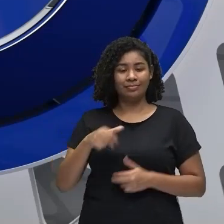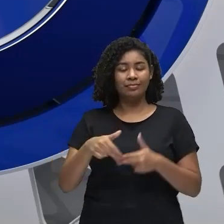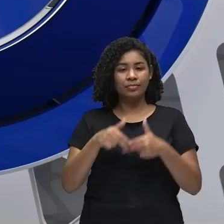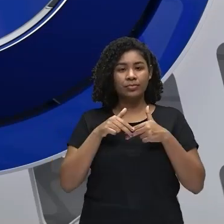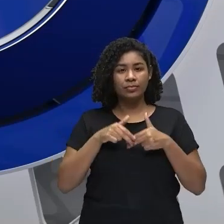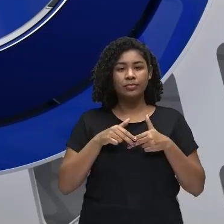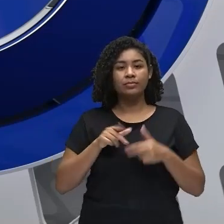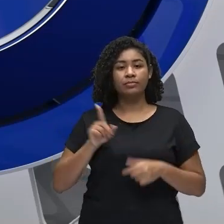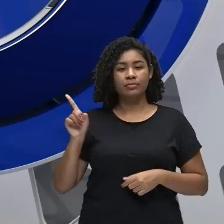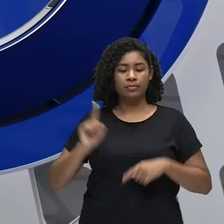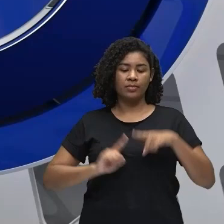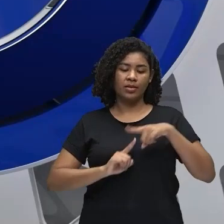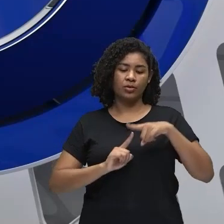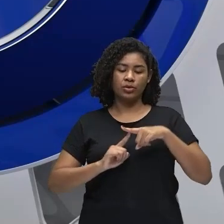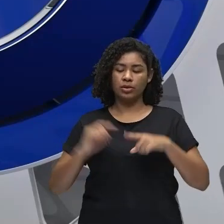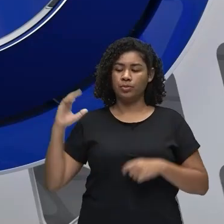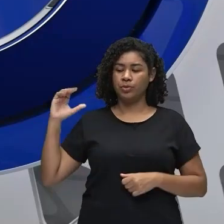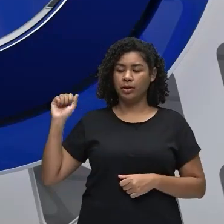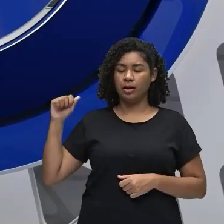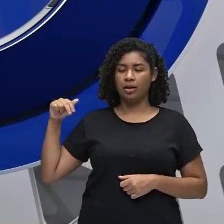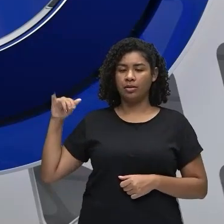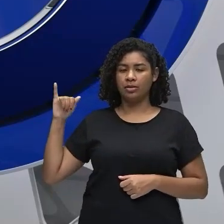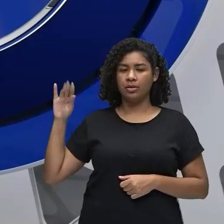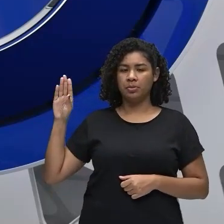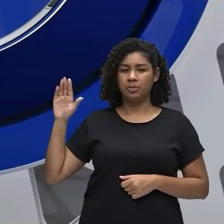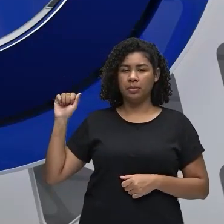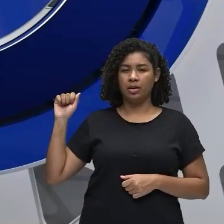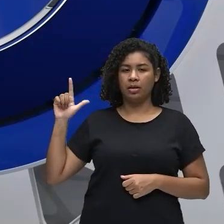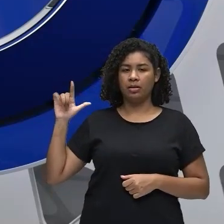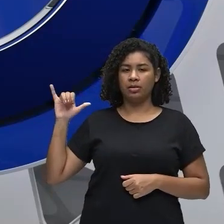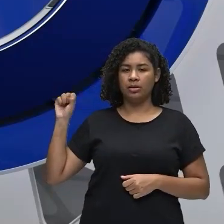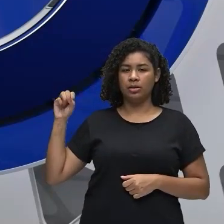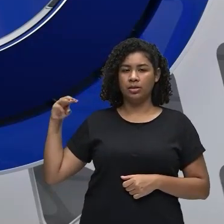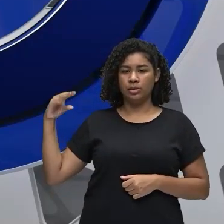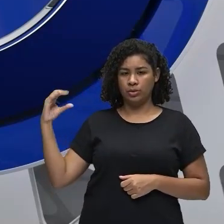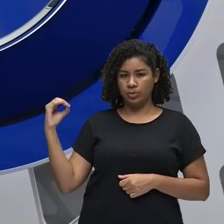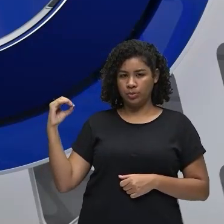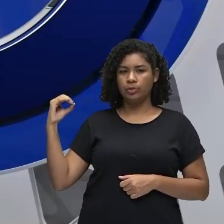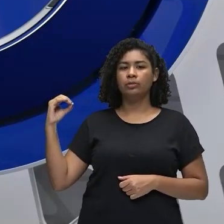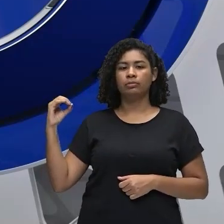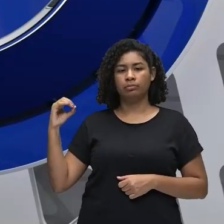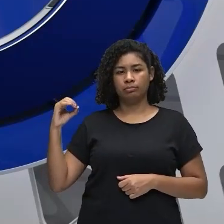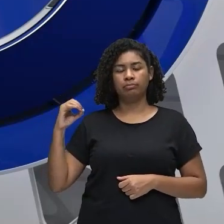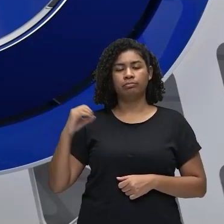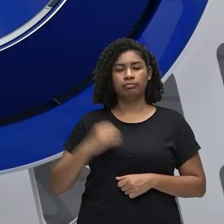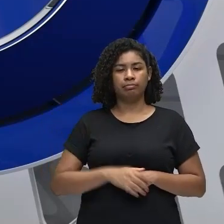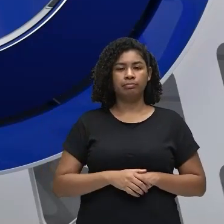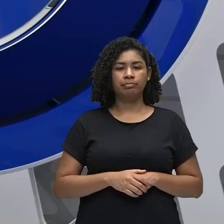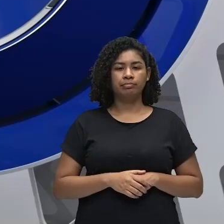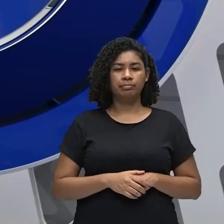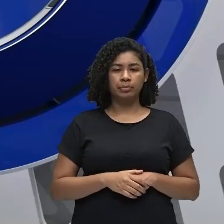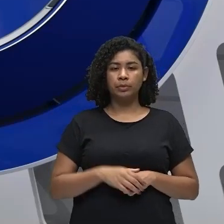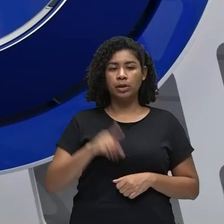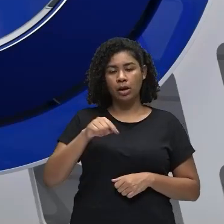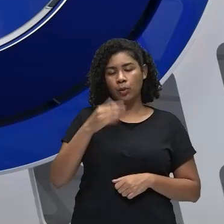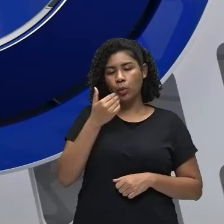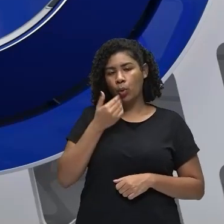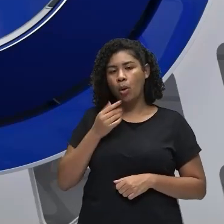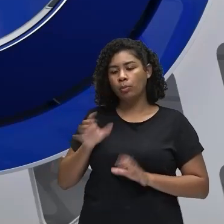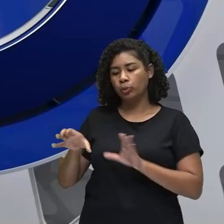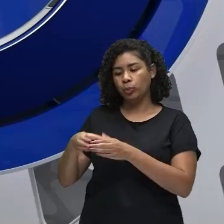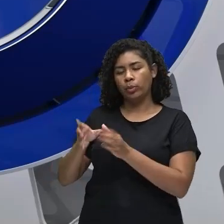Então, é um tipo de canibalismo quando os animais comem a própria espécie, se alimentam da